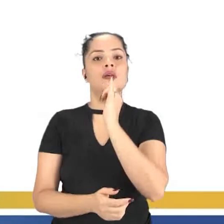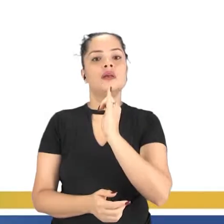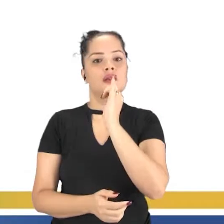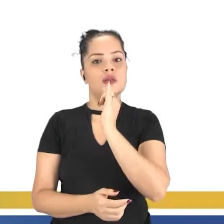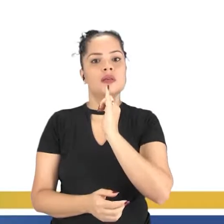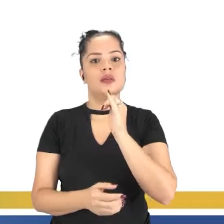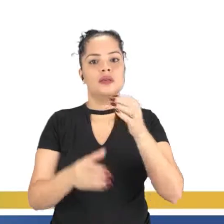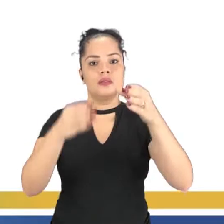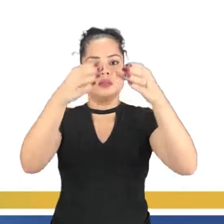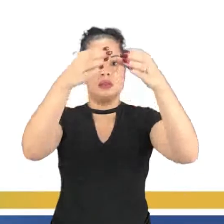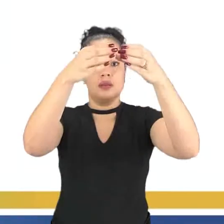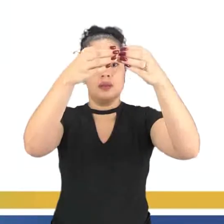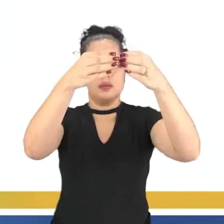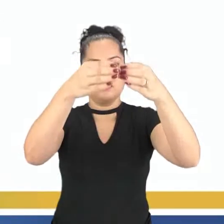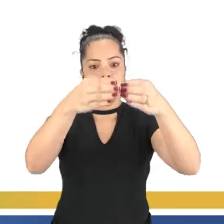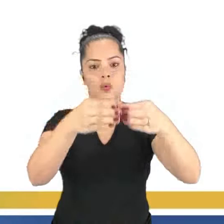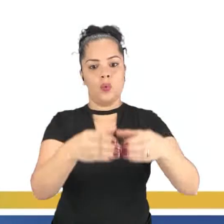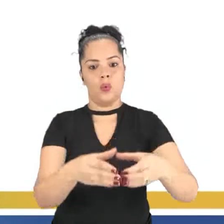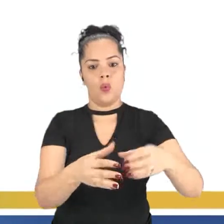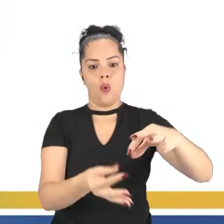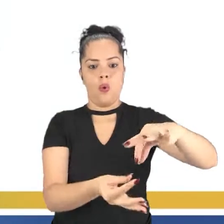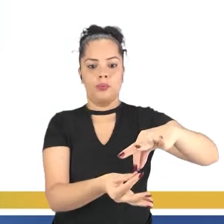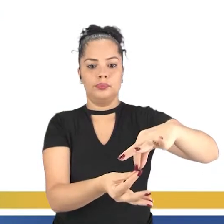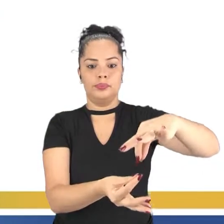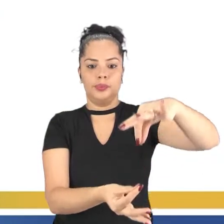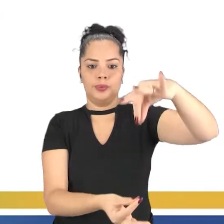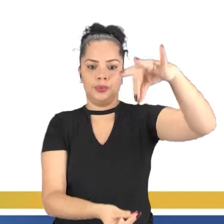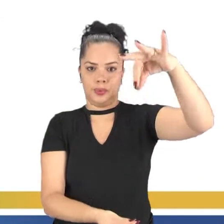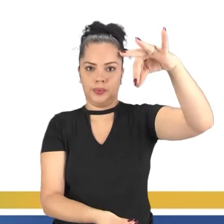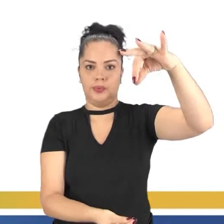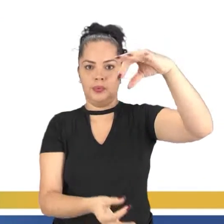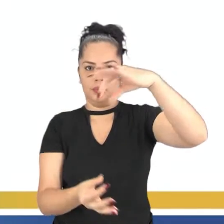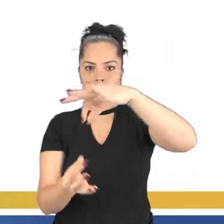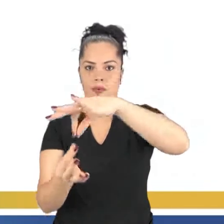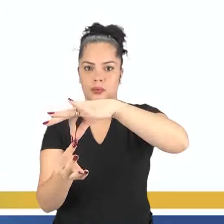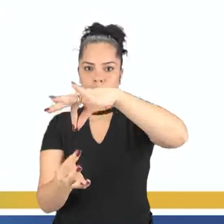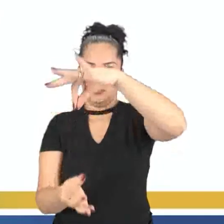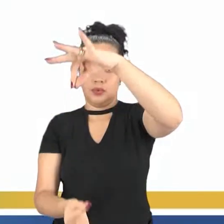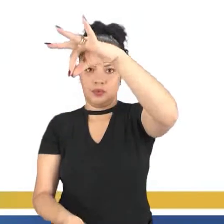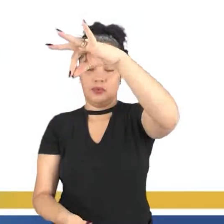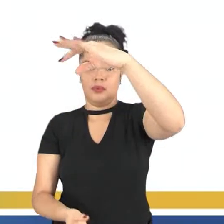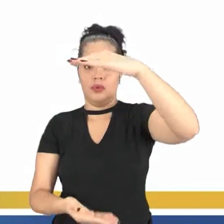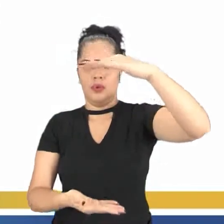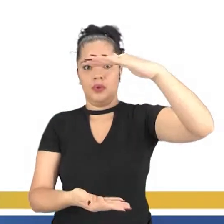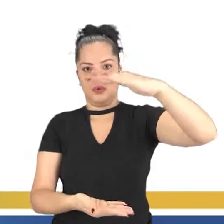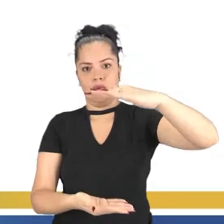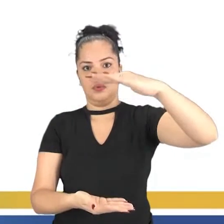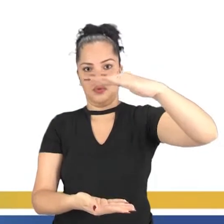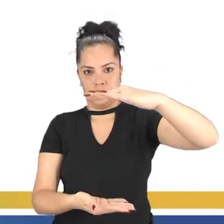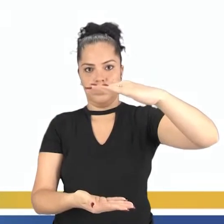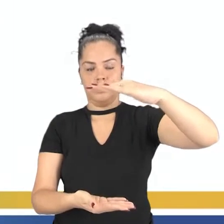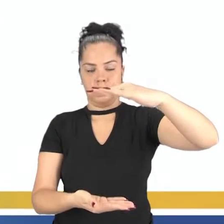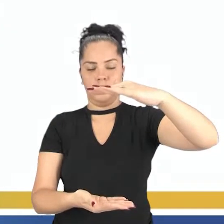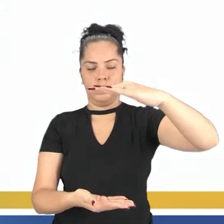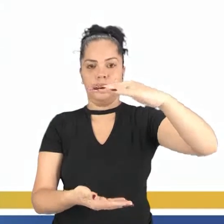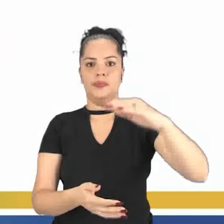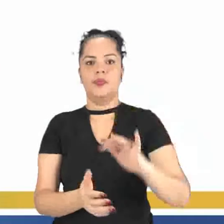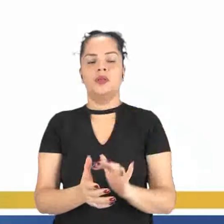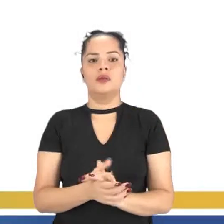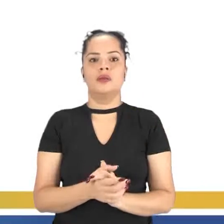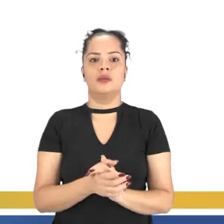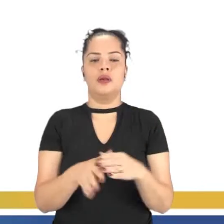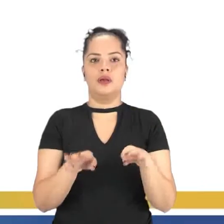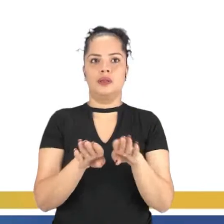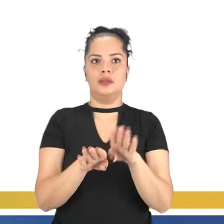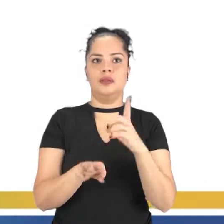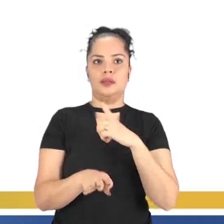tem uma altura, que é a distância entre as bases, você tem a face lateral, você tem as tampas, que são as bases, e assim por diante. E os exemplos